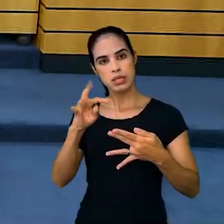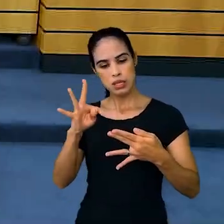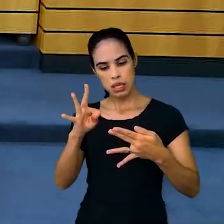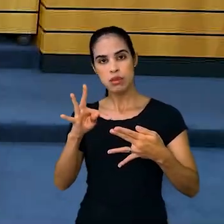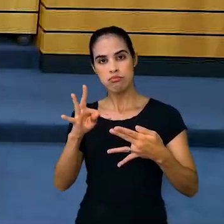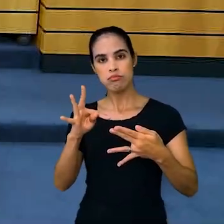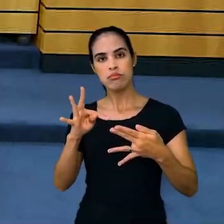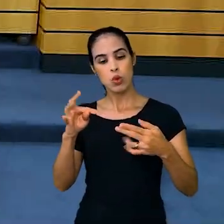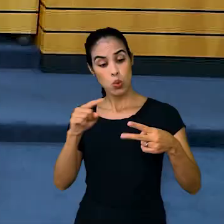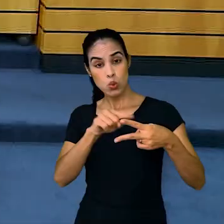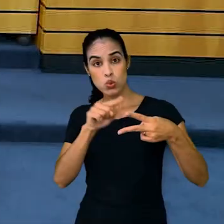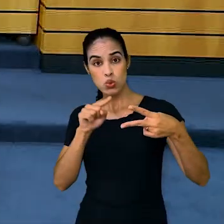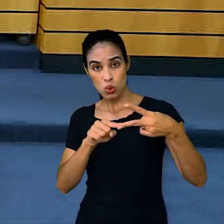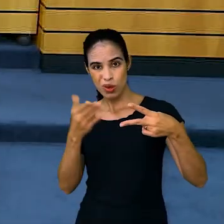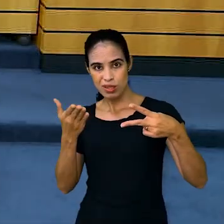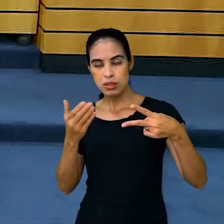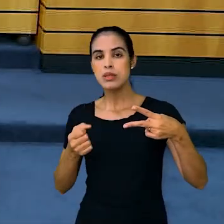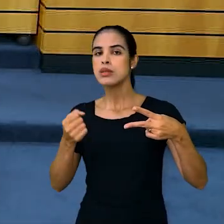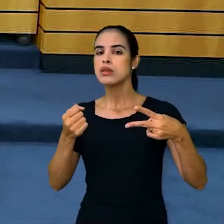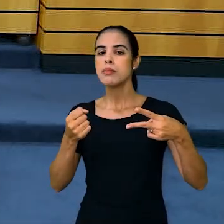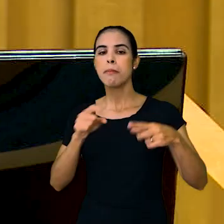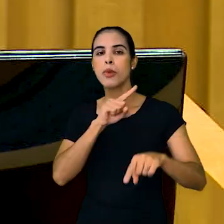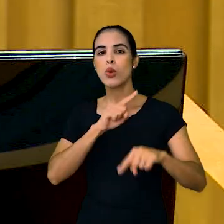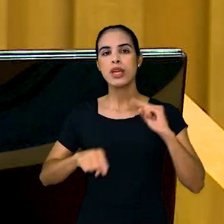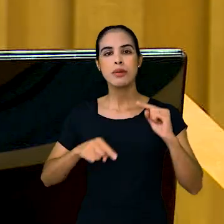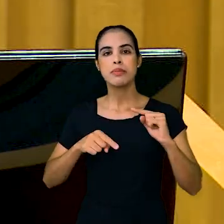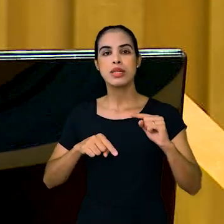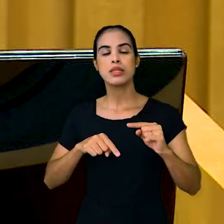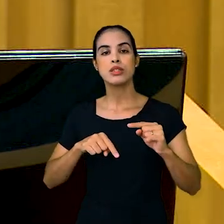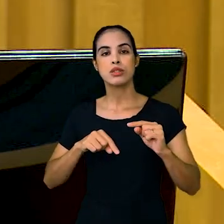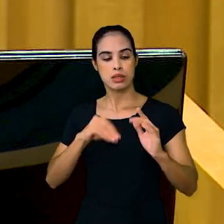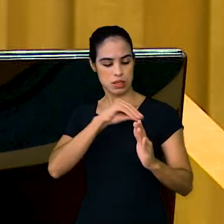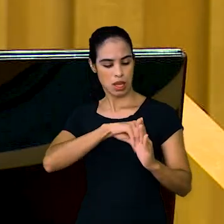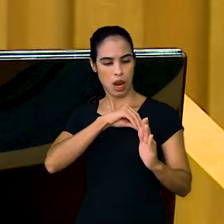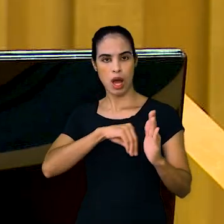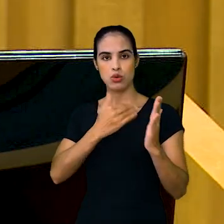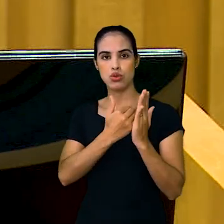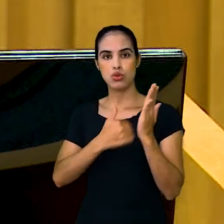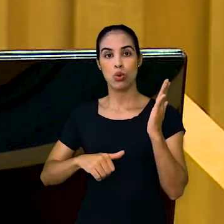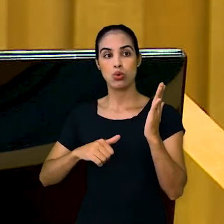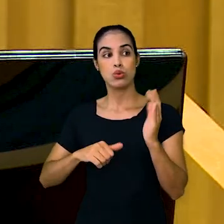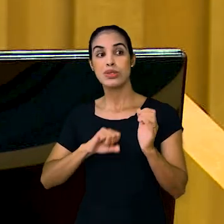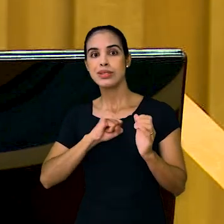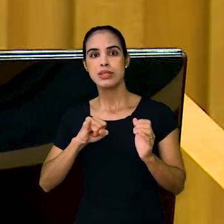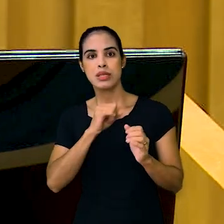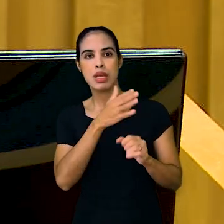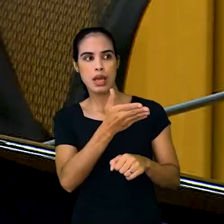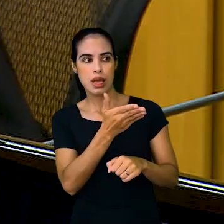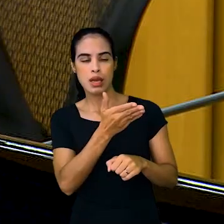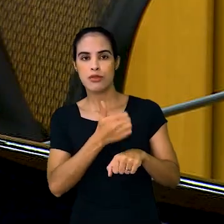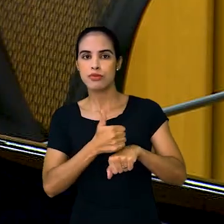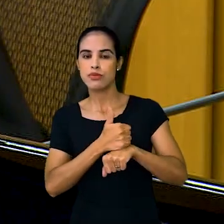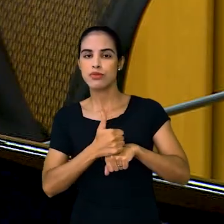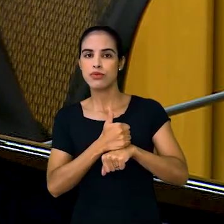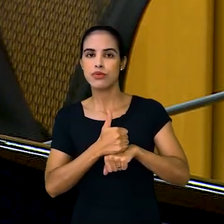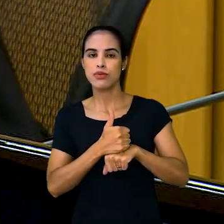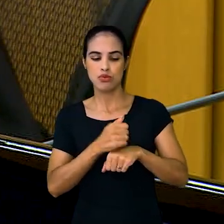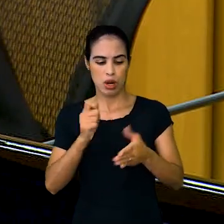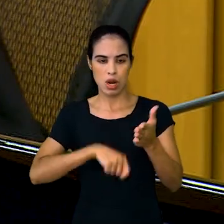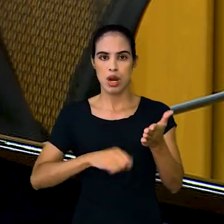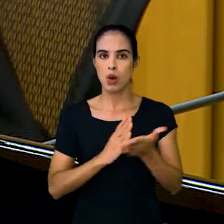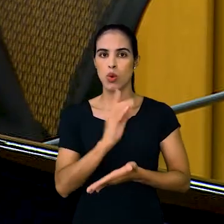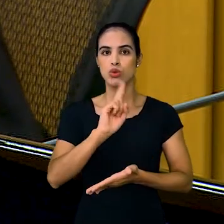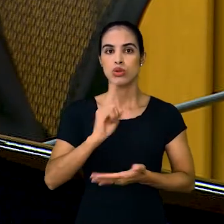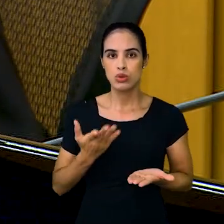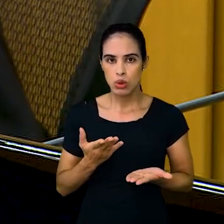Ambos os dispositivos proíbem qualquer desconto salarial sem autorização prévia do trabalhador. Os demais ministros